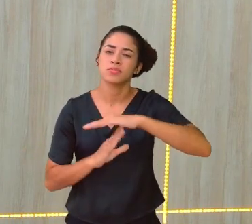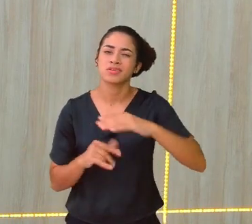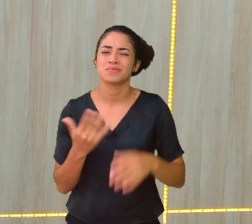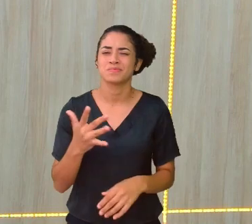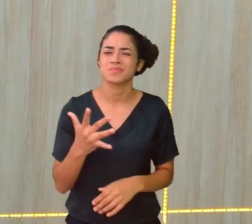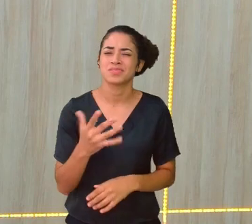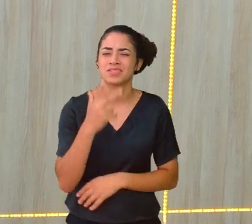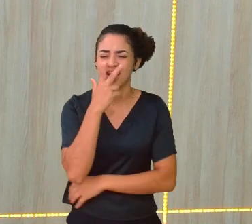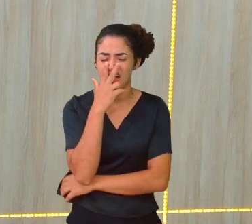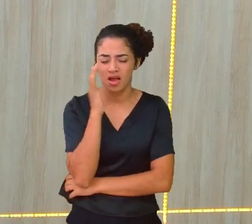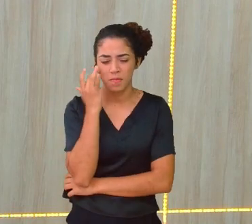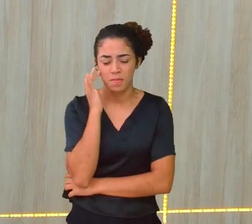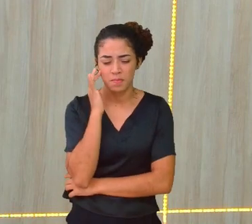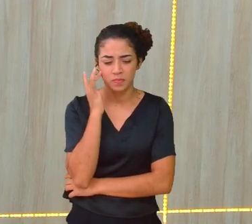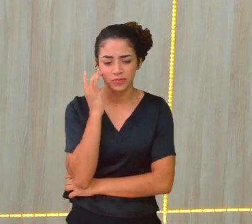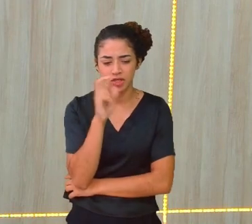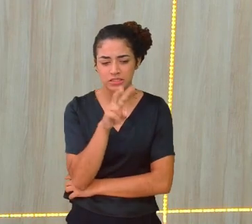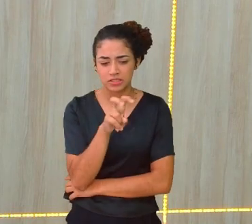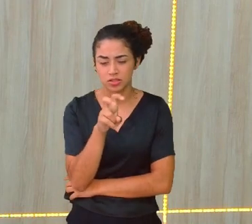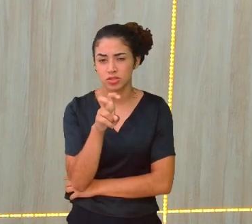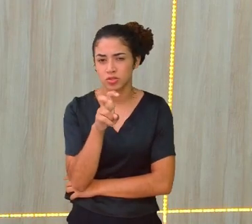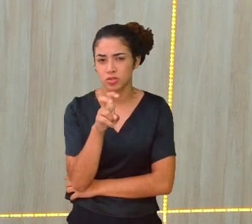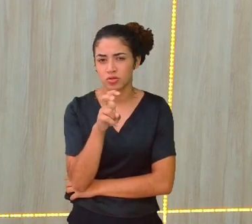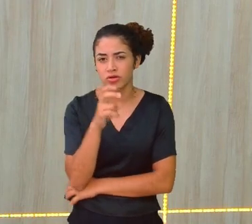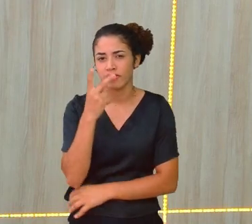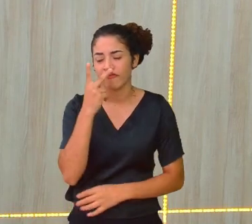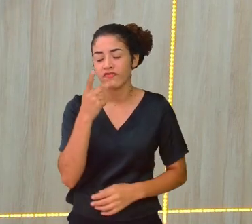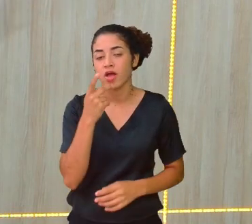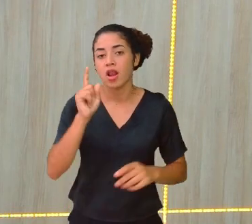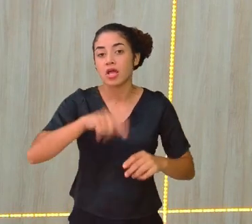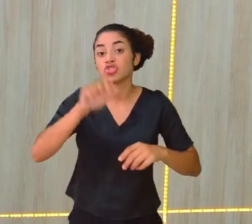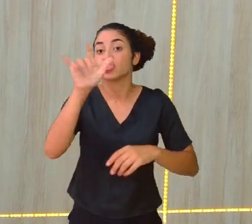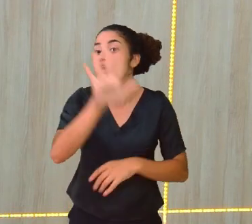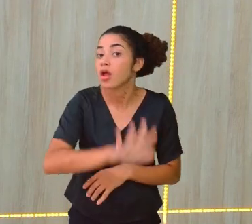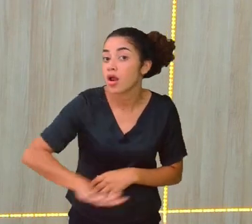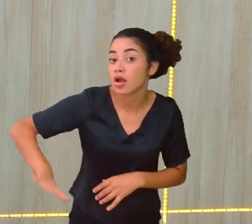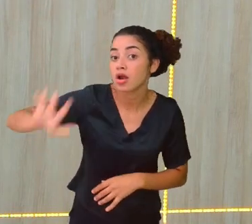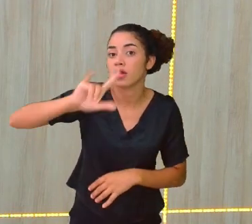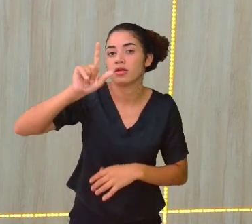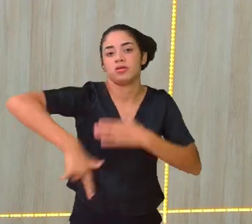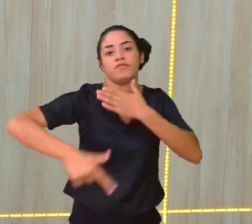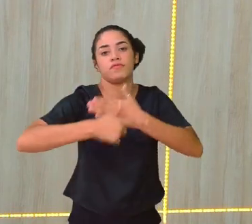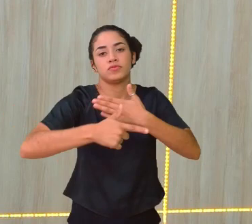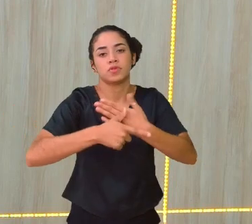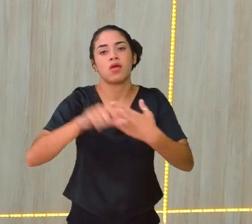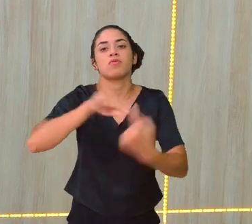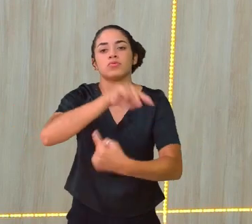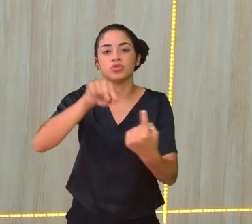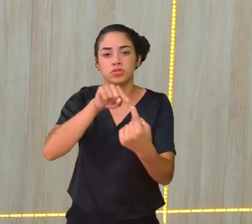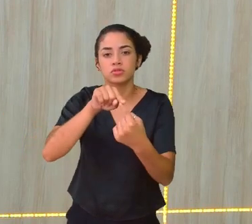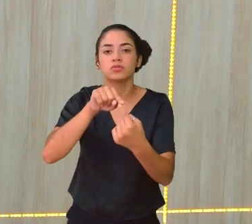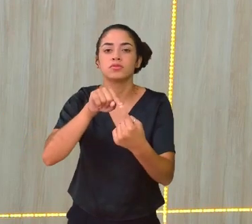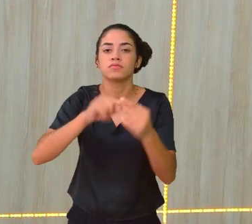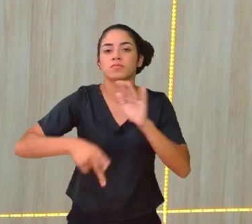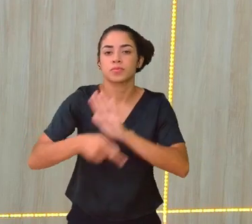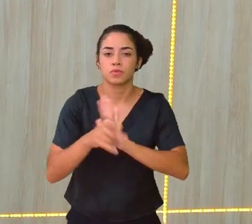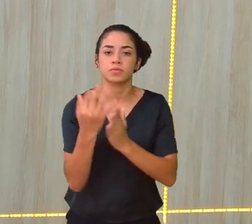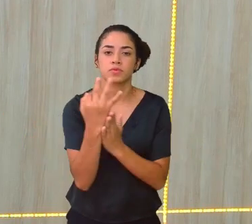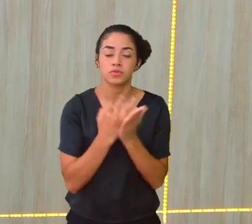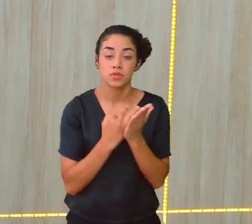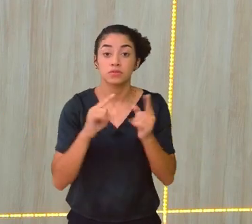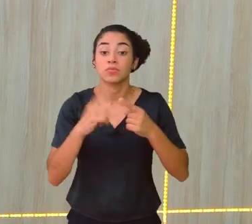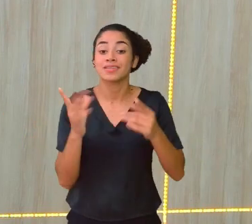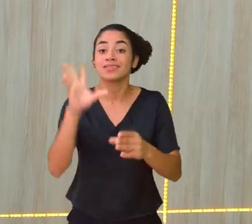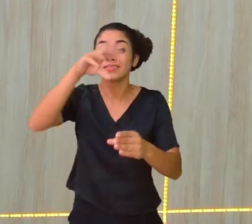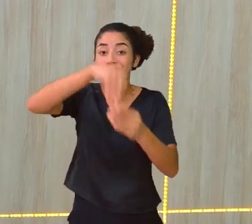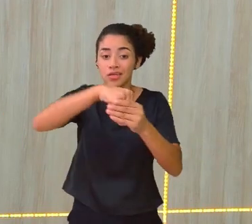5 agrupamentos de gênero que falam de maneira geral as funções, o objetivo do texto. E dentro